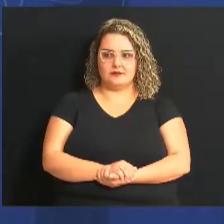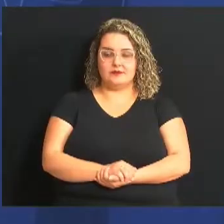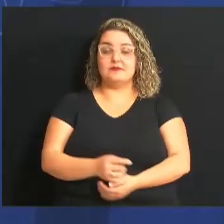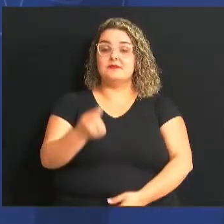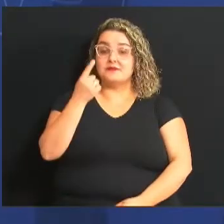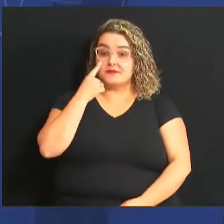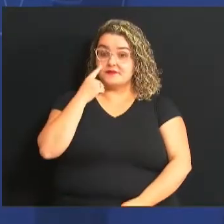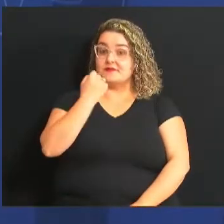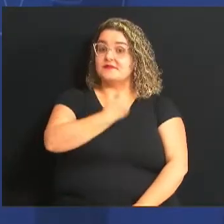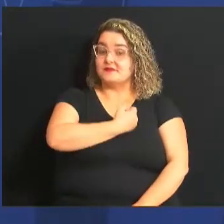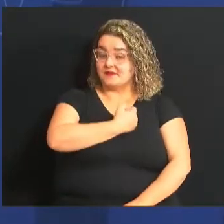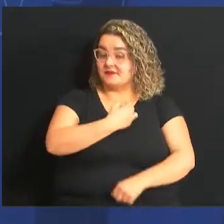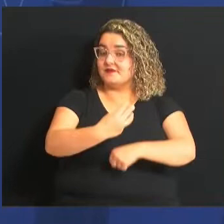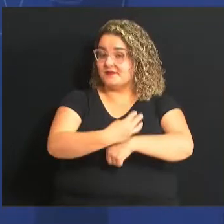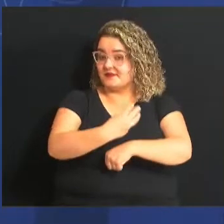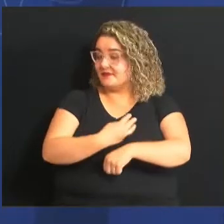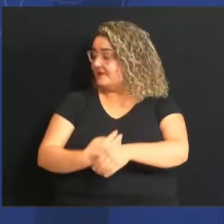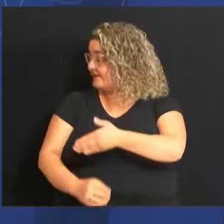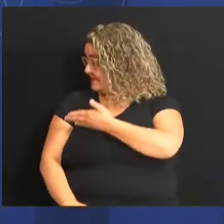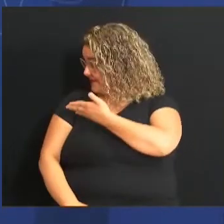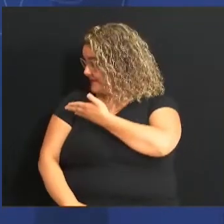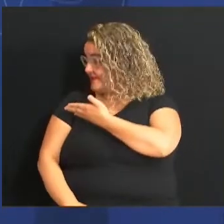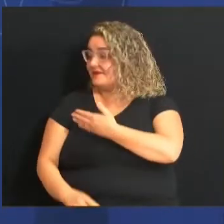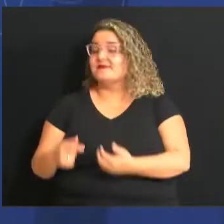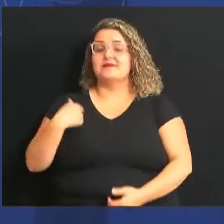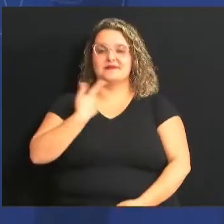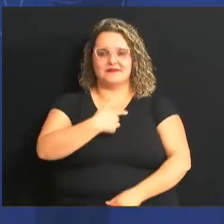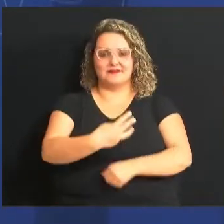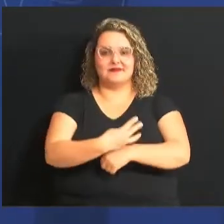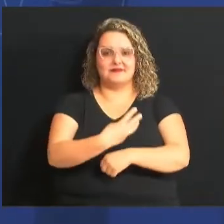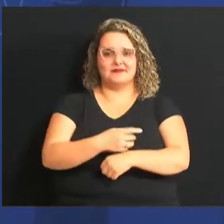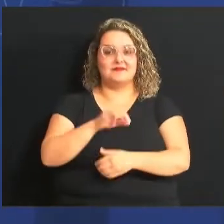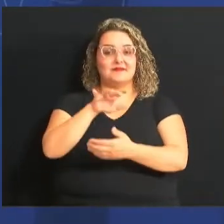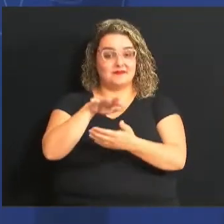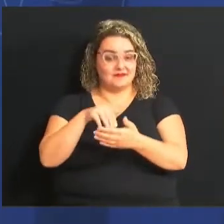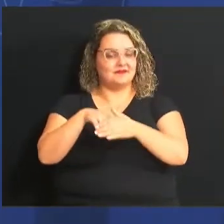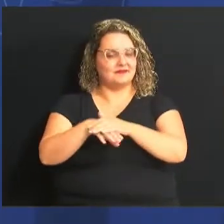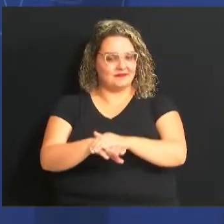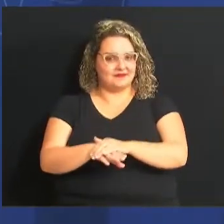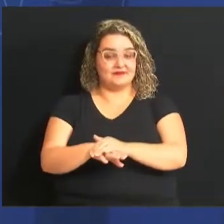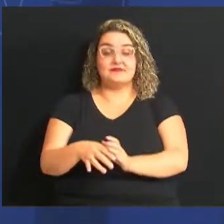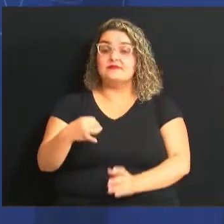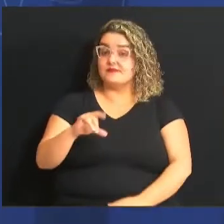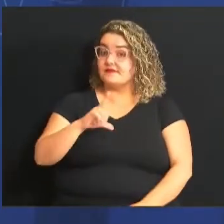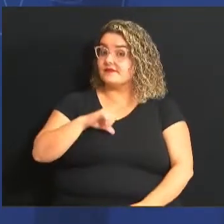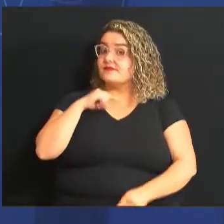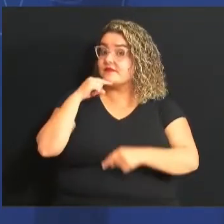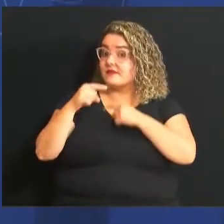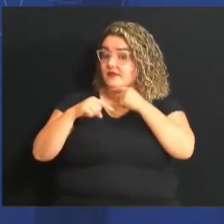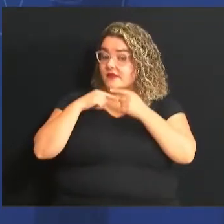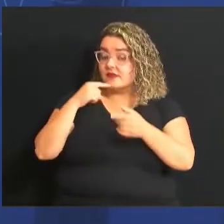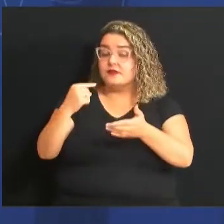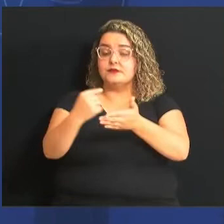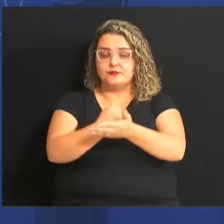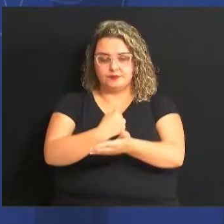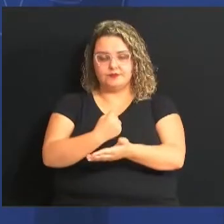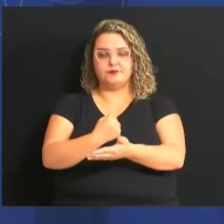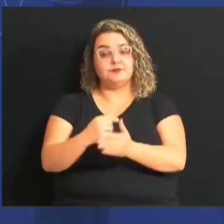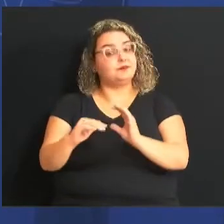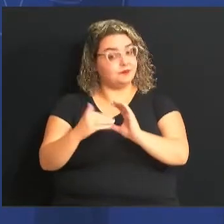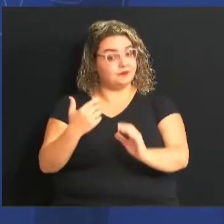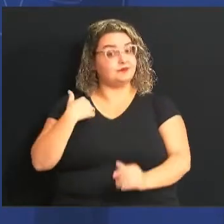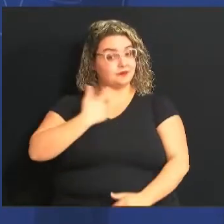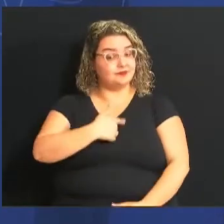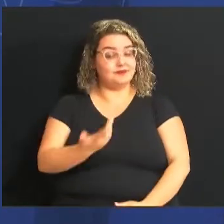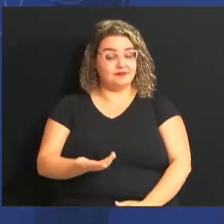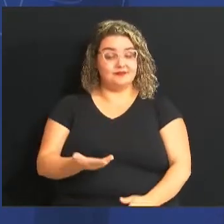aparecendo agora no seu vídeo? É o nosso WhatsApp, já deixa ele anotado aí. E se tiver alguma dúvida, alguma pergunta, manda para cá, porque